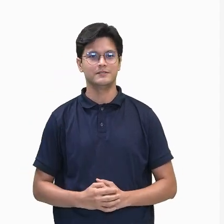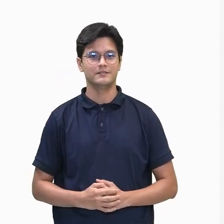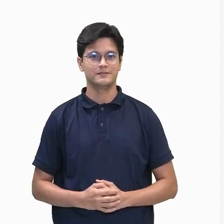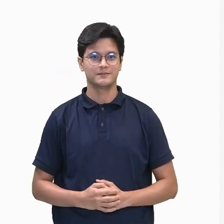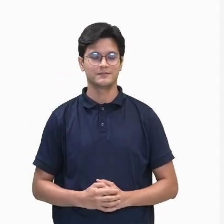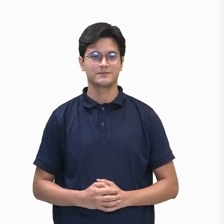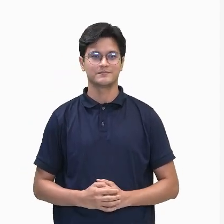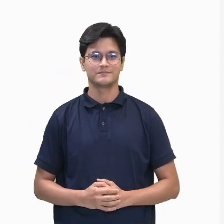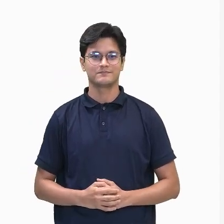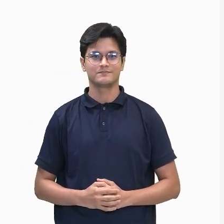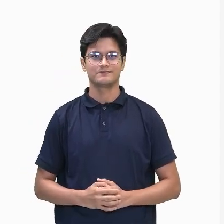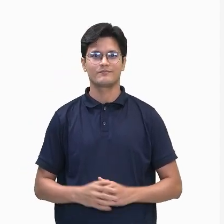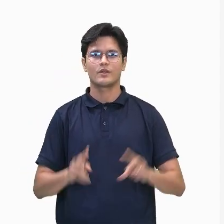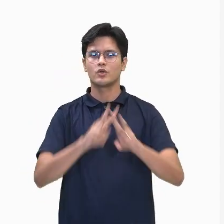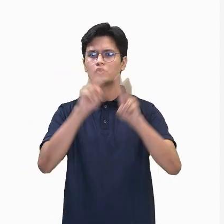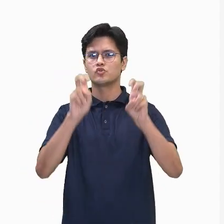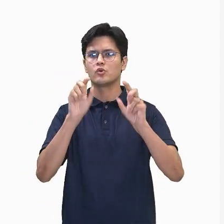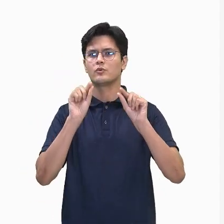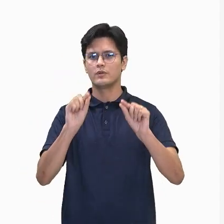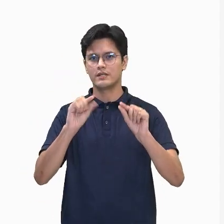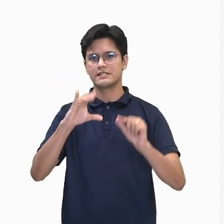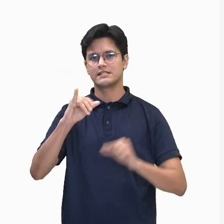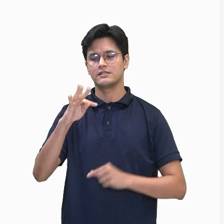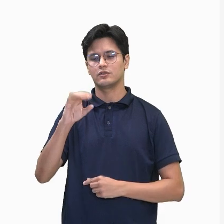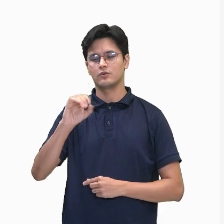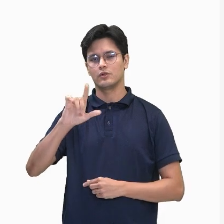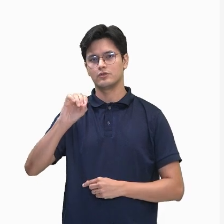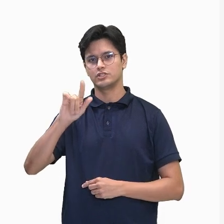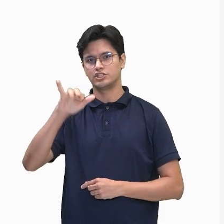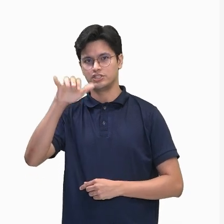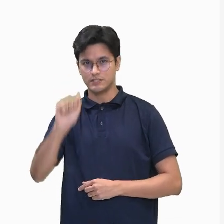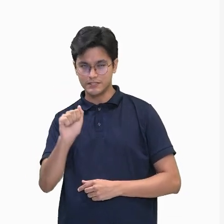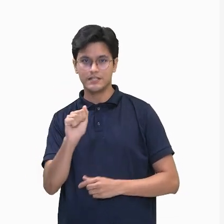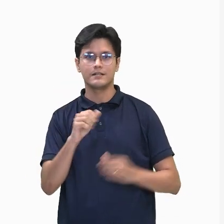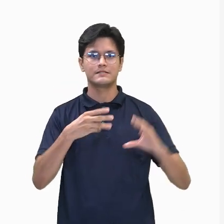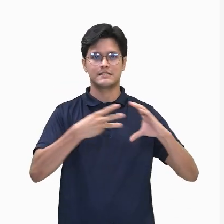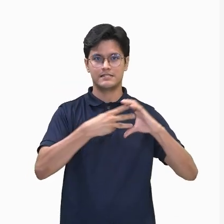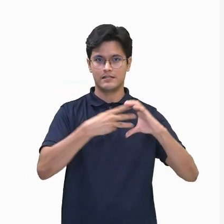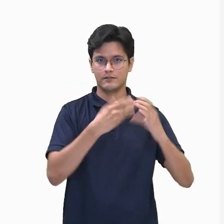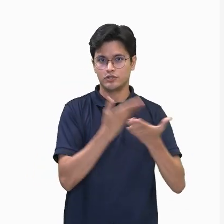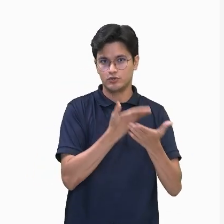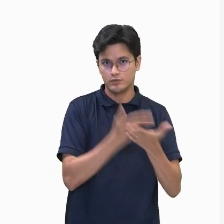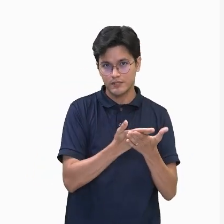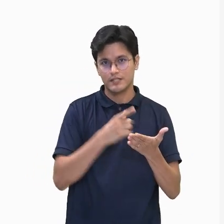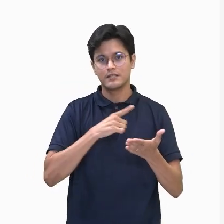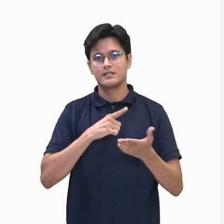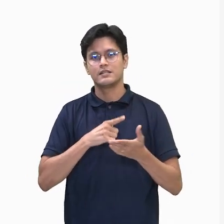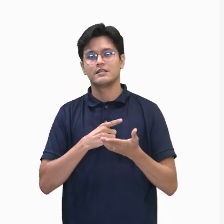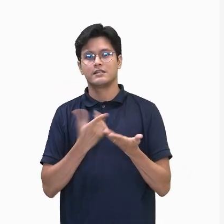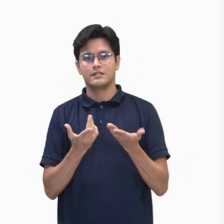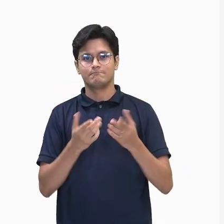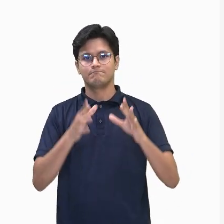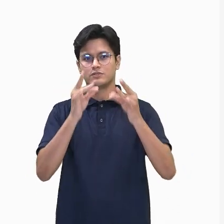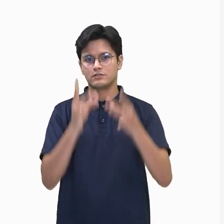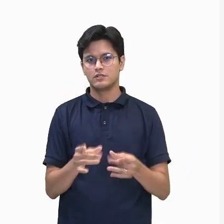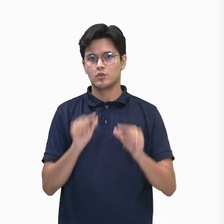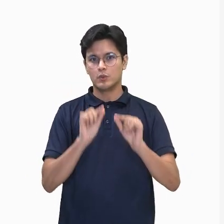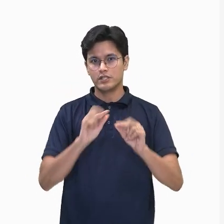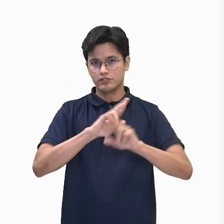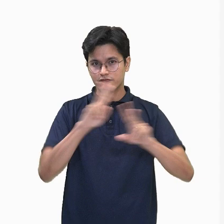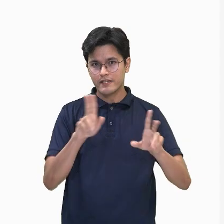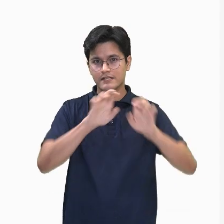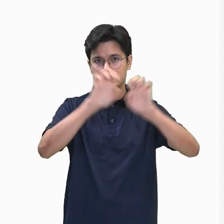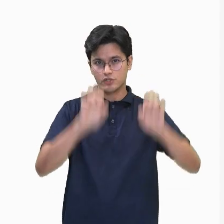Estamos aí com citologia, cujo detalhamento de objeto é diferenças estruturais e funcionais da célula,